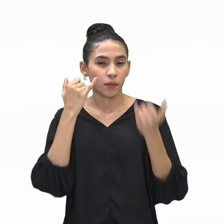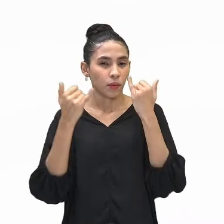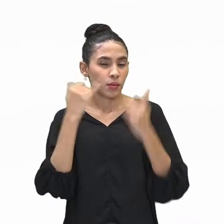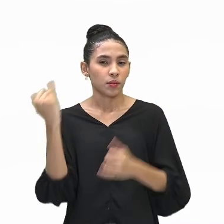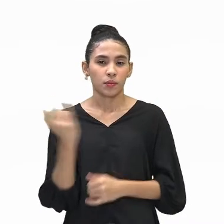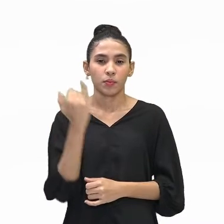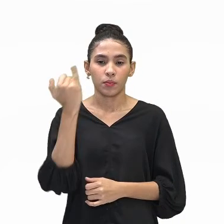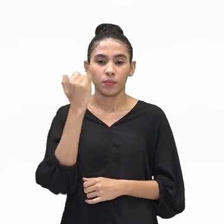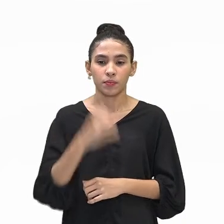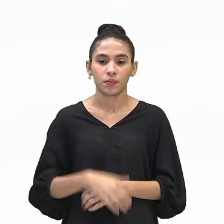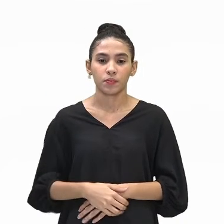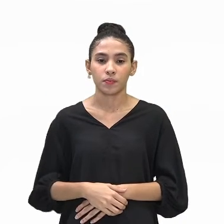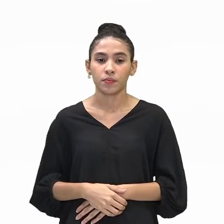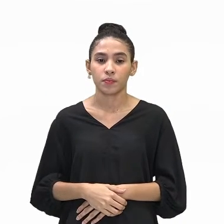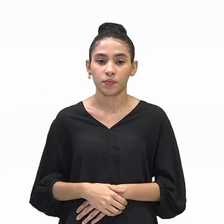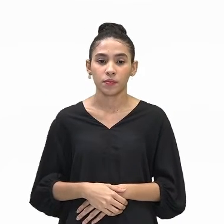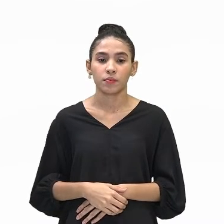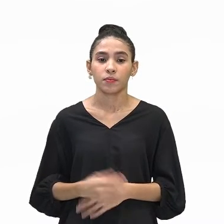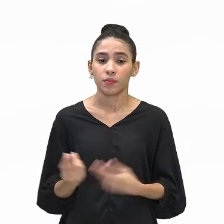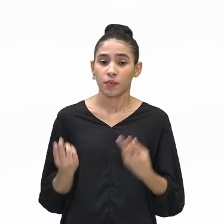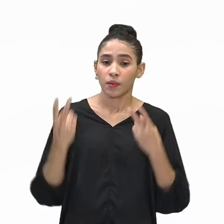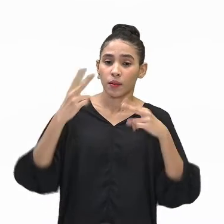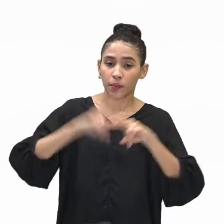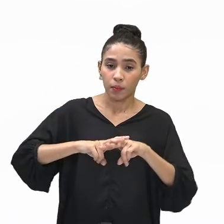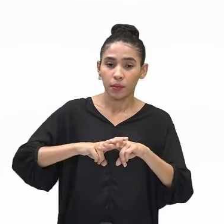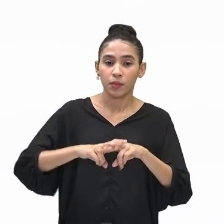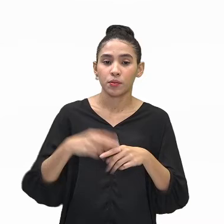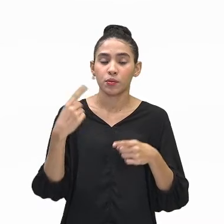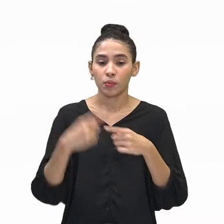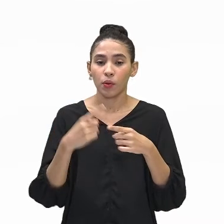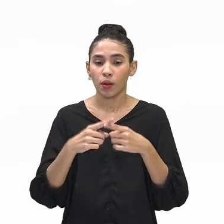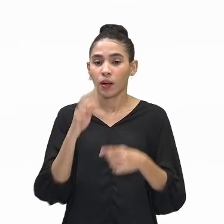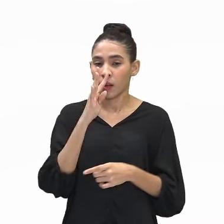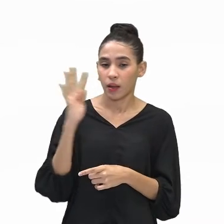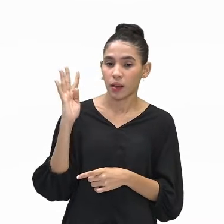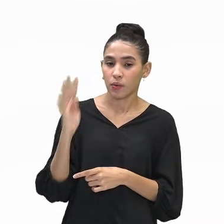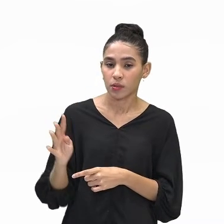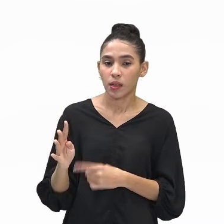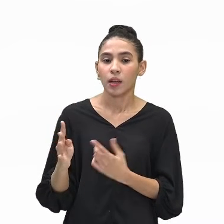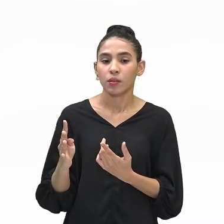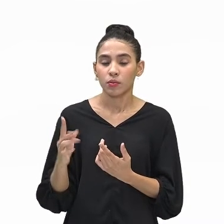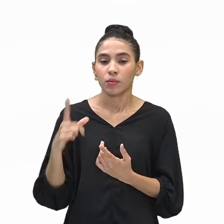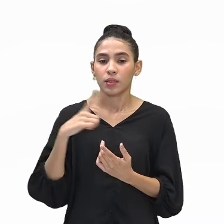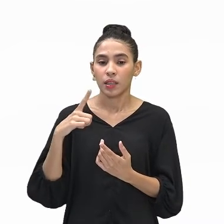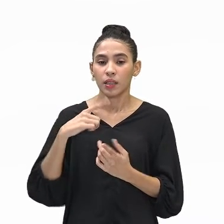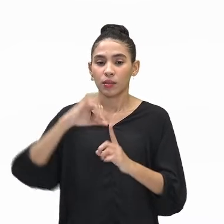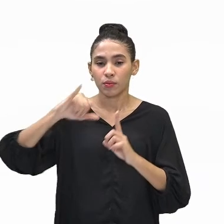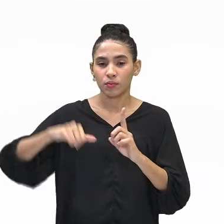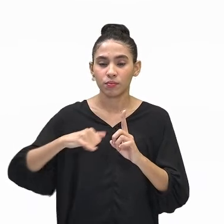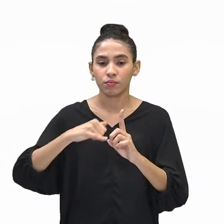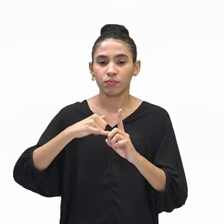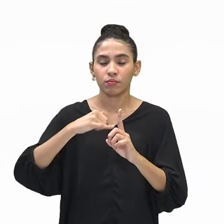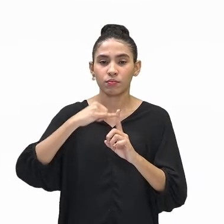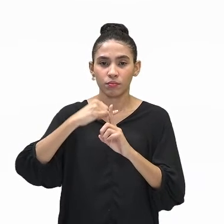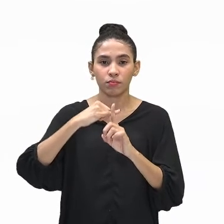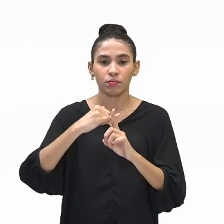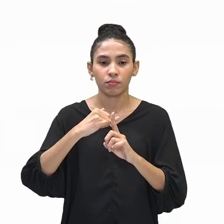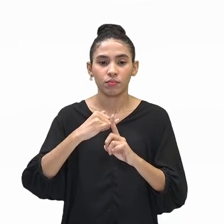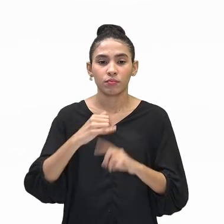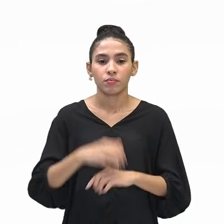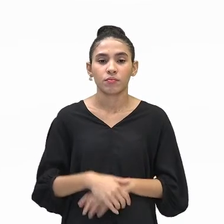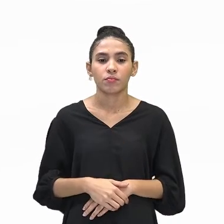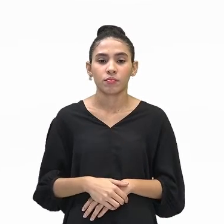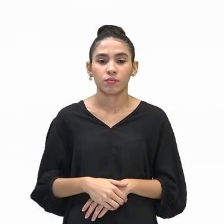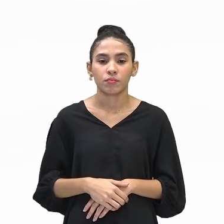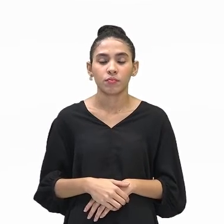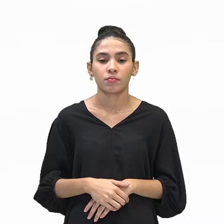ele. Chegou a ser preso pelo fato de ser acusado como partidário dos jesuítas, a gente vai já entender esse contexto.